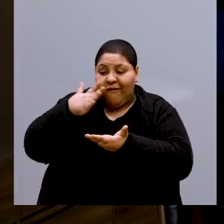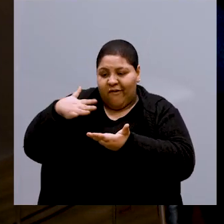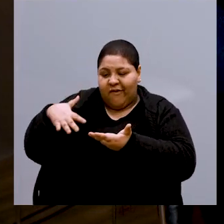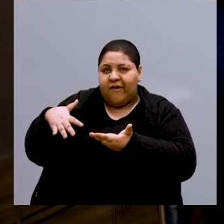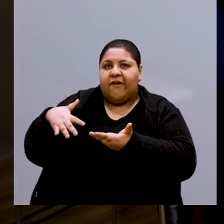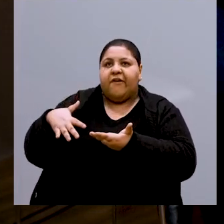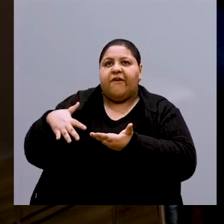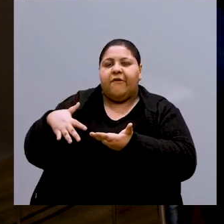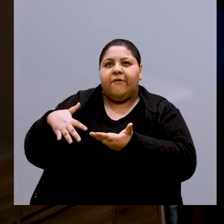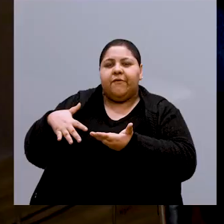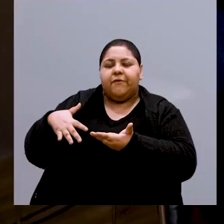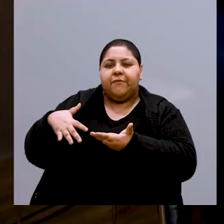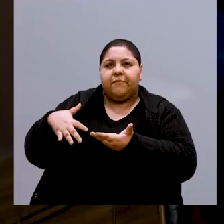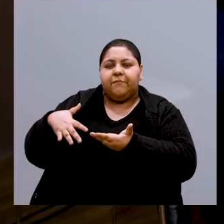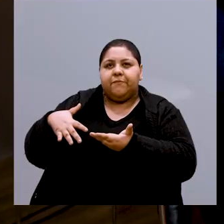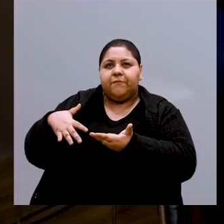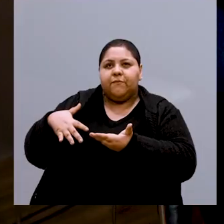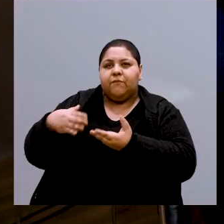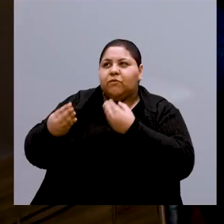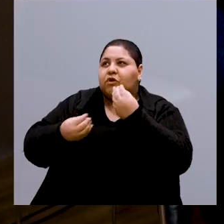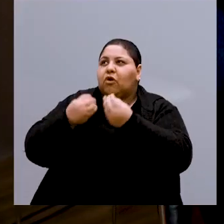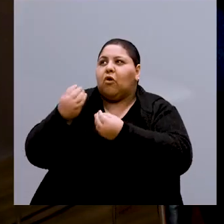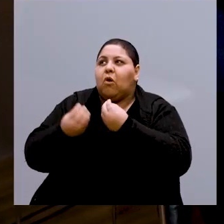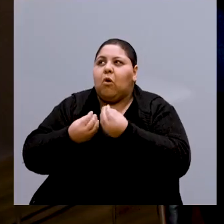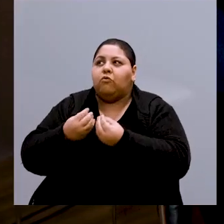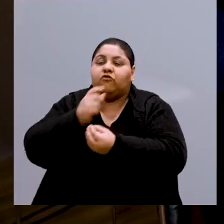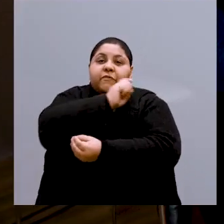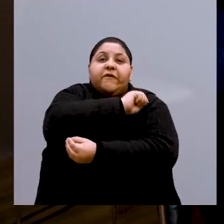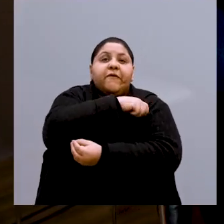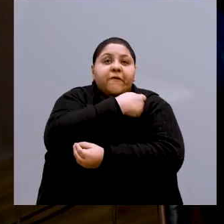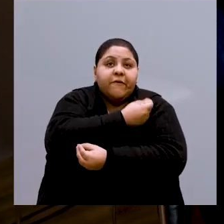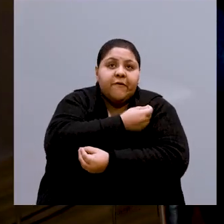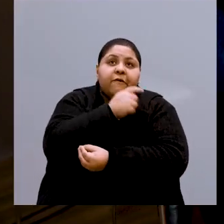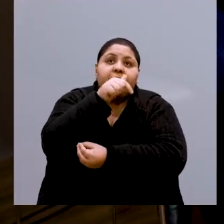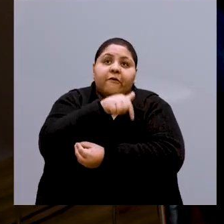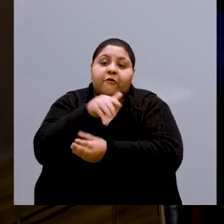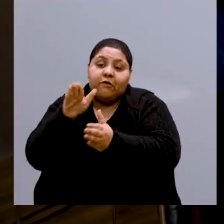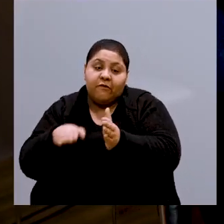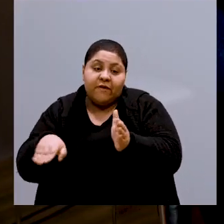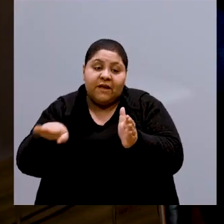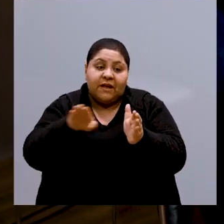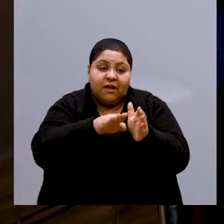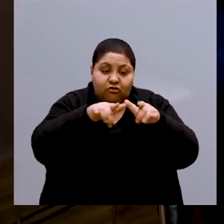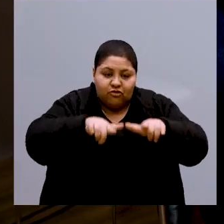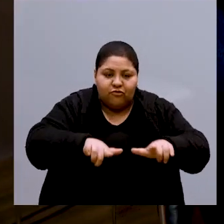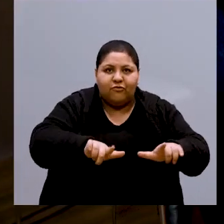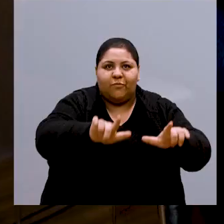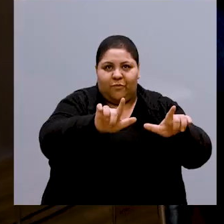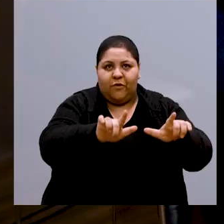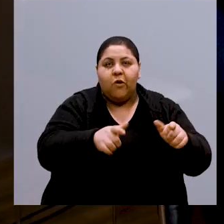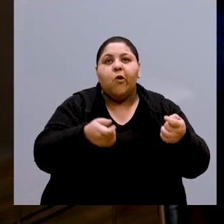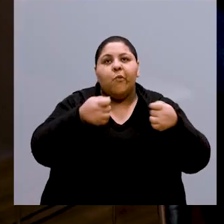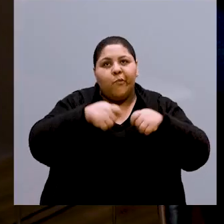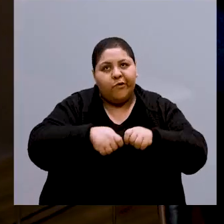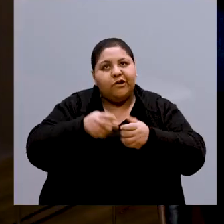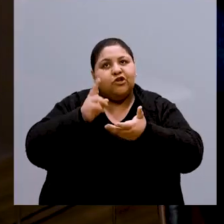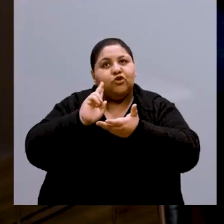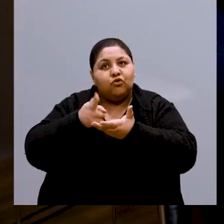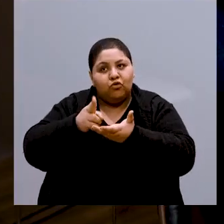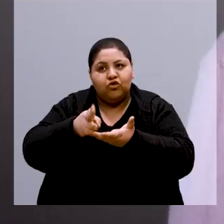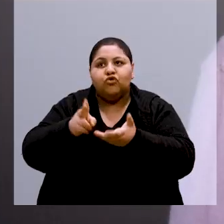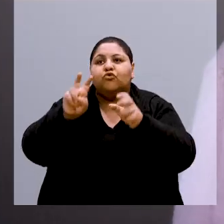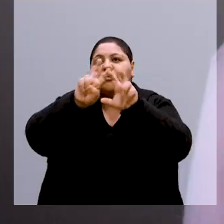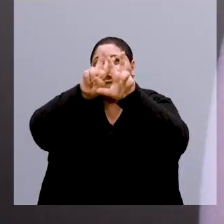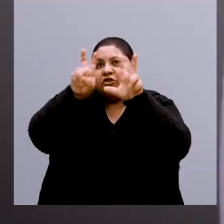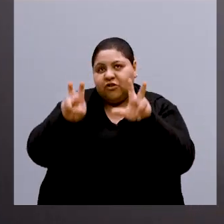amigo da criança, a gente vem como se fosse uma auditoria. Então, eles vêm nos recertificar para ver se a gente mantém esse